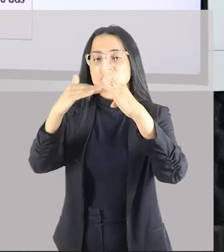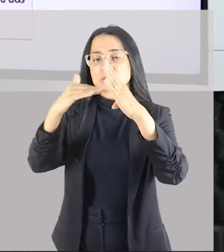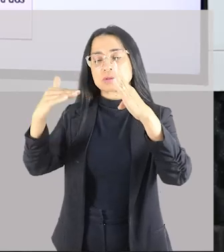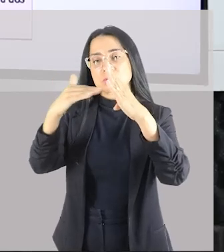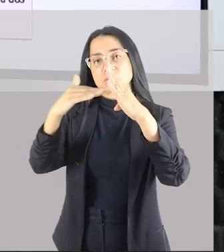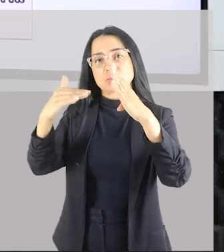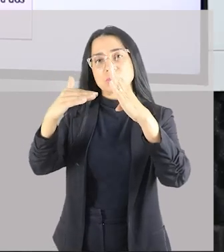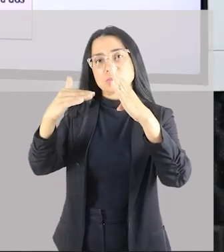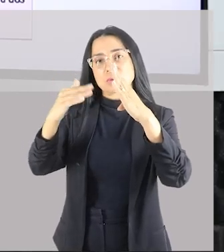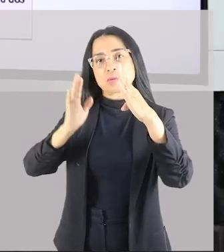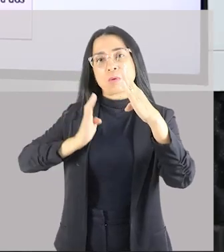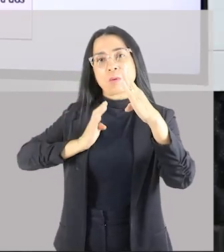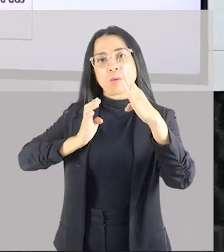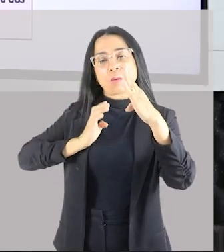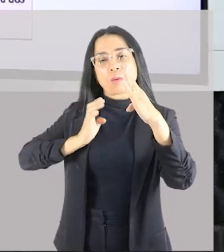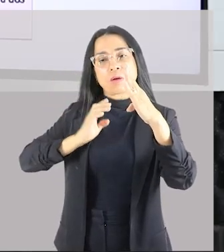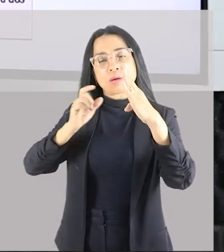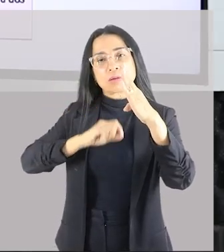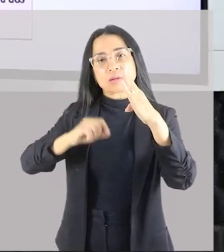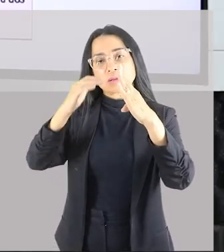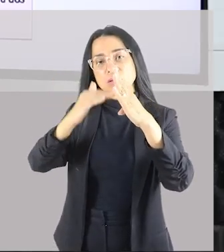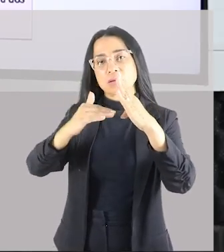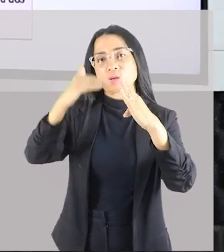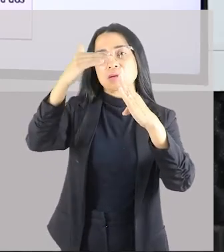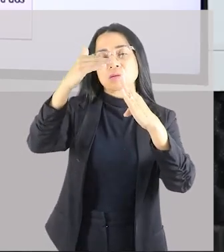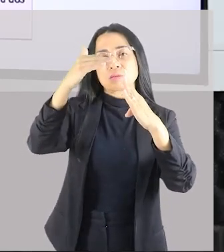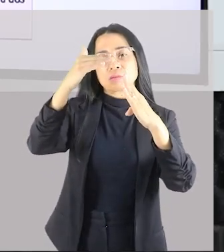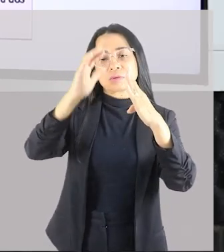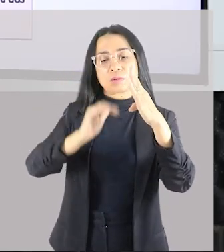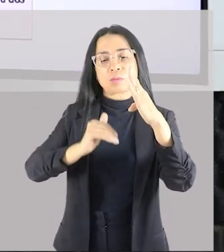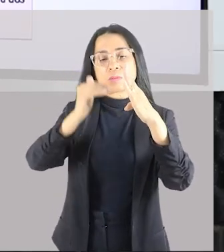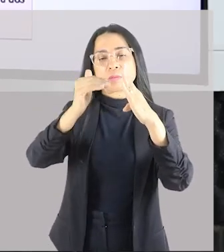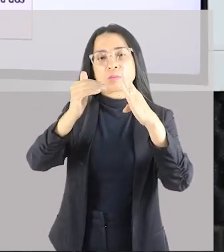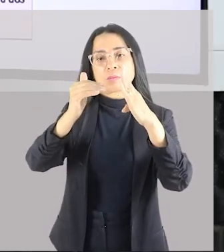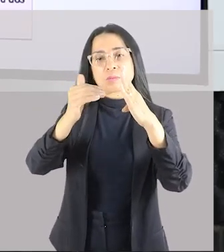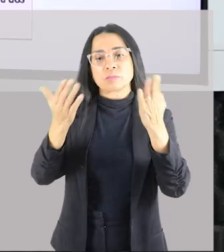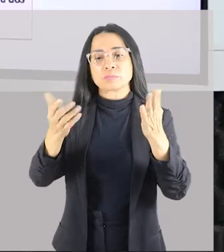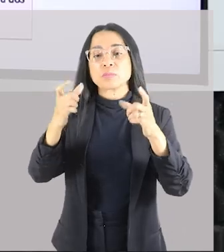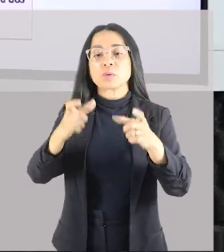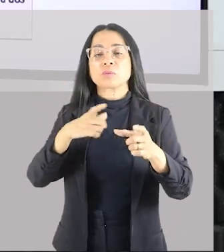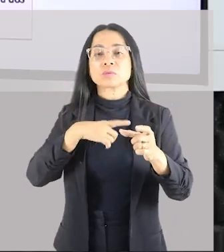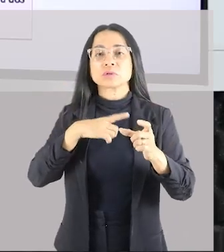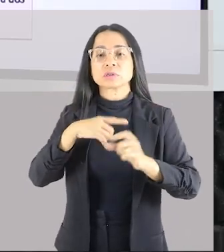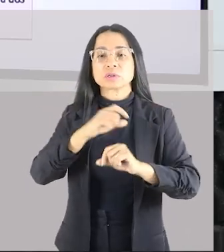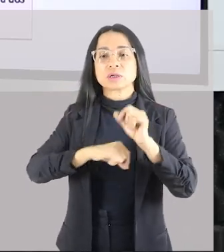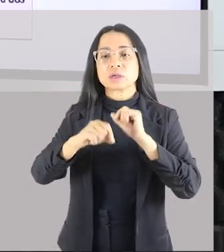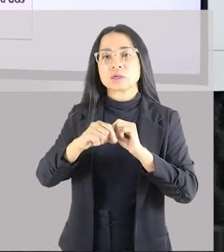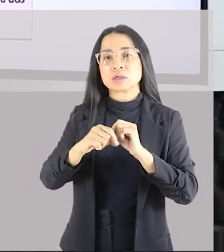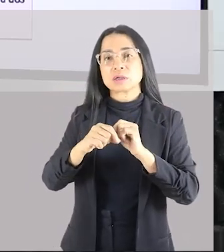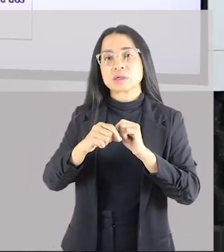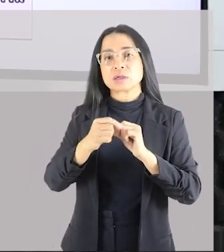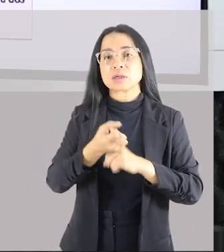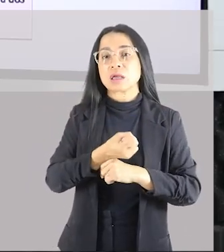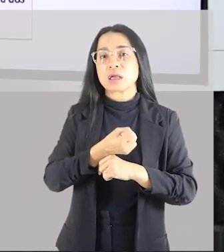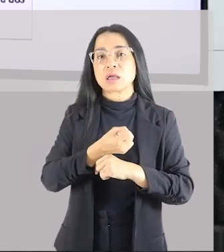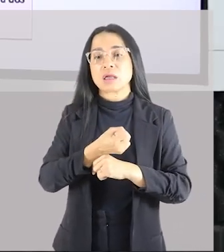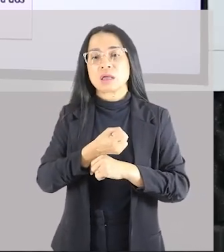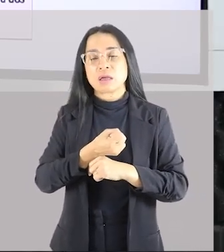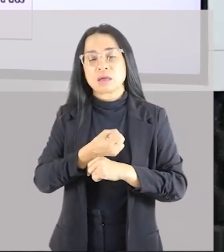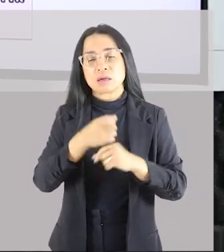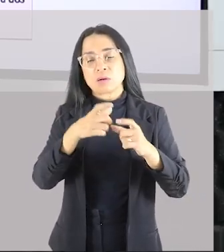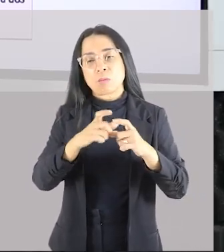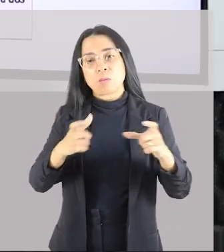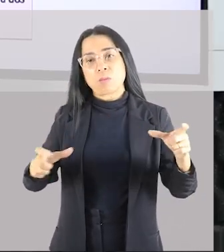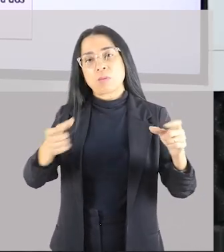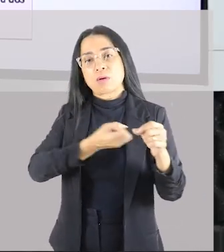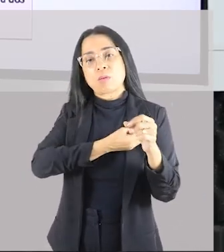no meio de uma classe mais baixa para a classe mais alta, que é a classe onde detém o maior número de riquezas, de bens